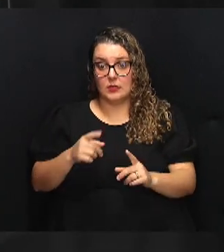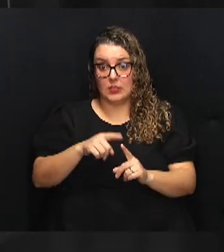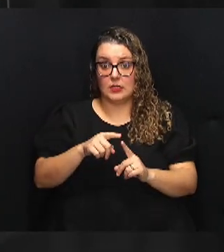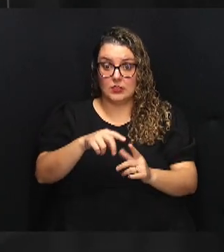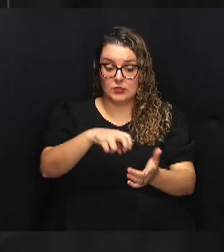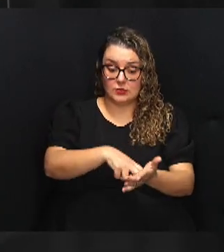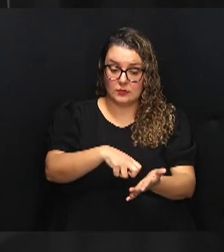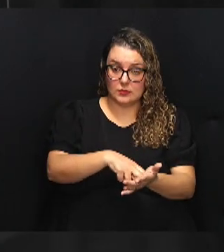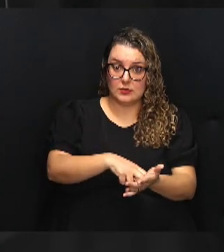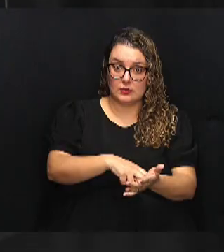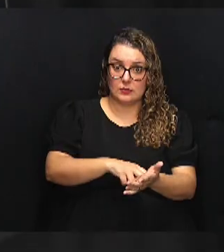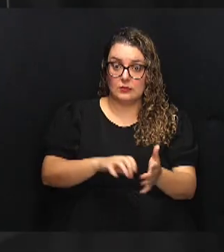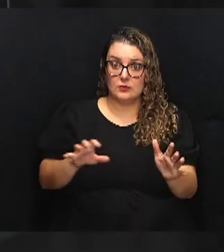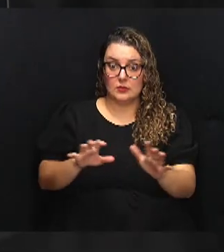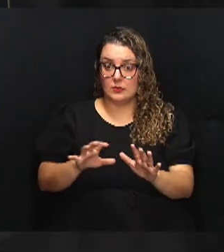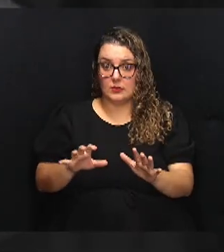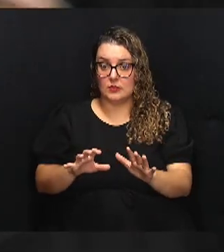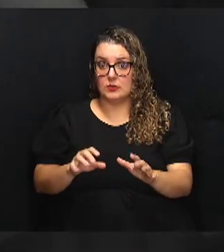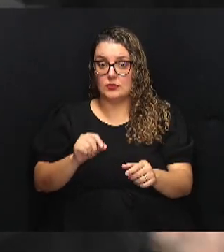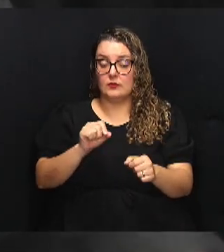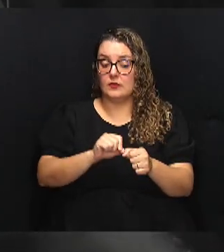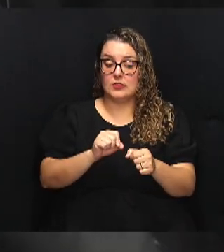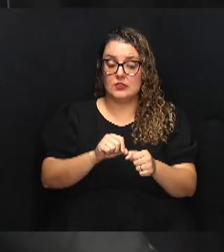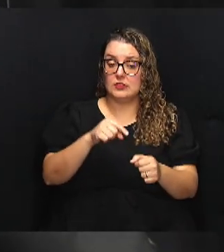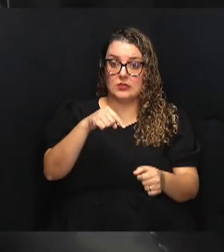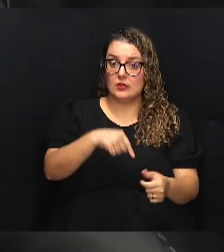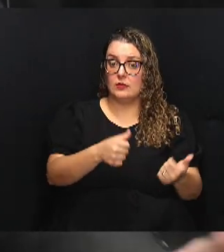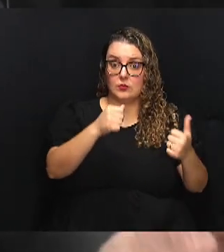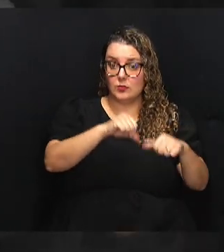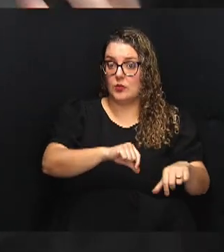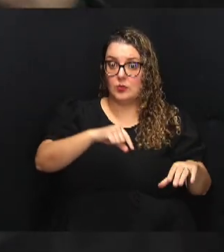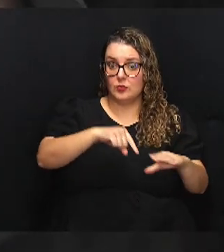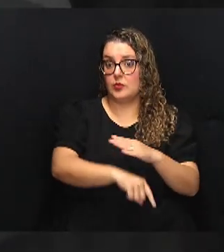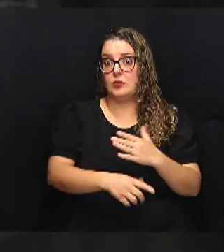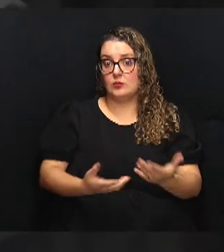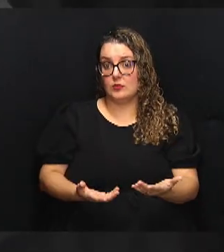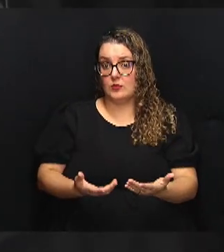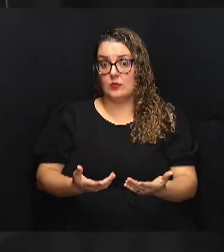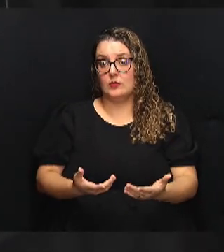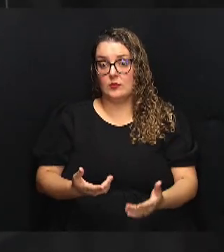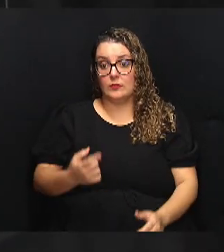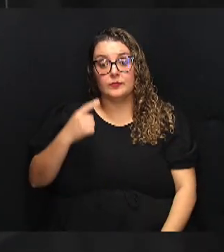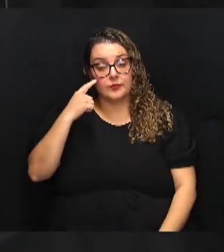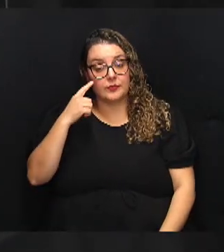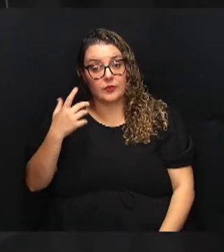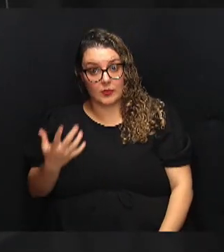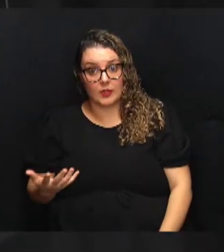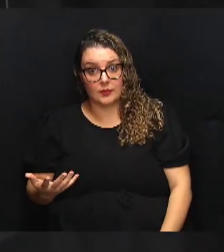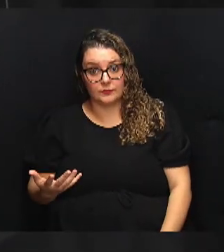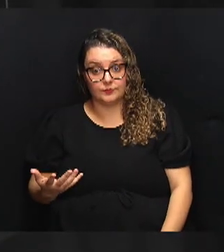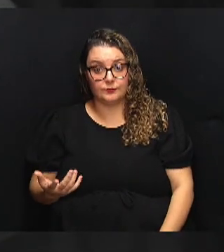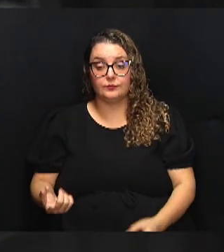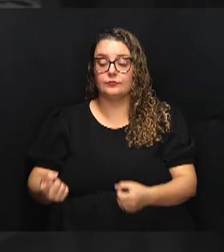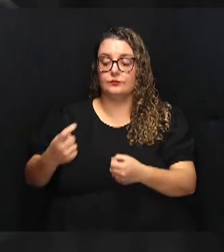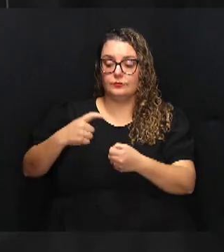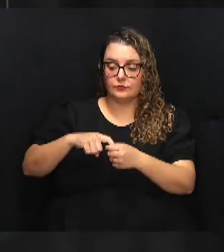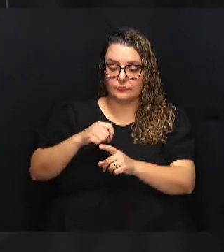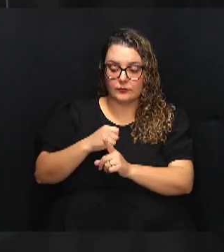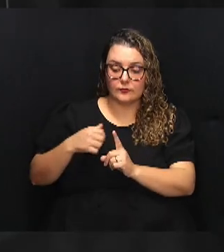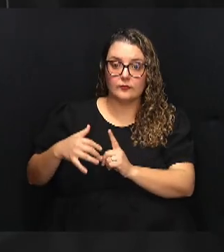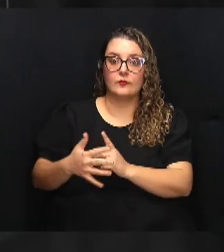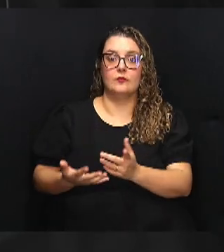punição, muito pelo contrário, só vai levá-lo ao fundo do poço. A ideia é retornar à